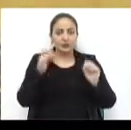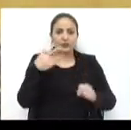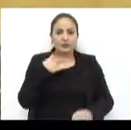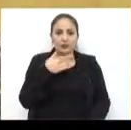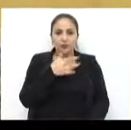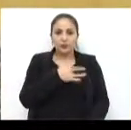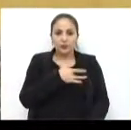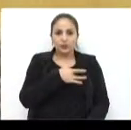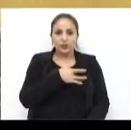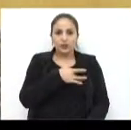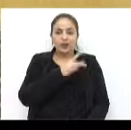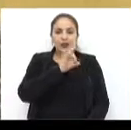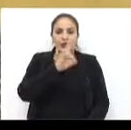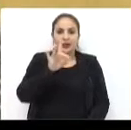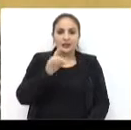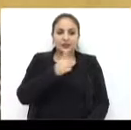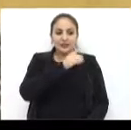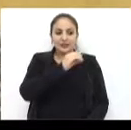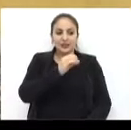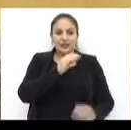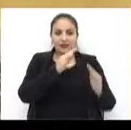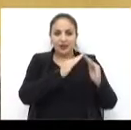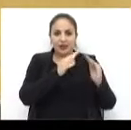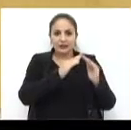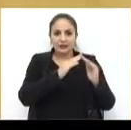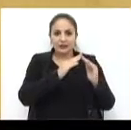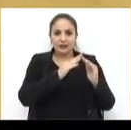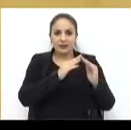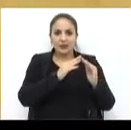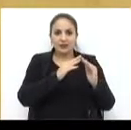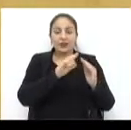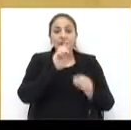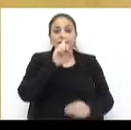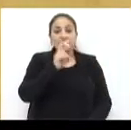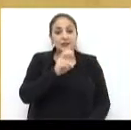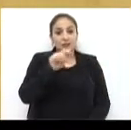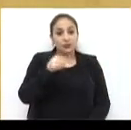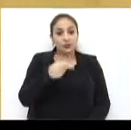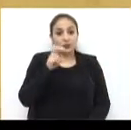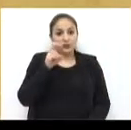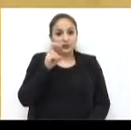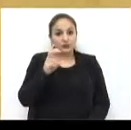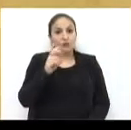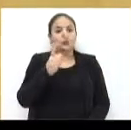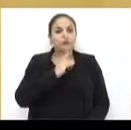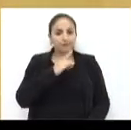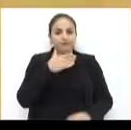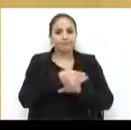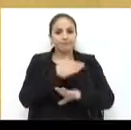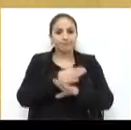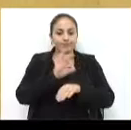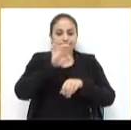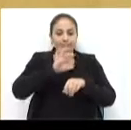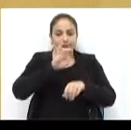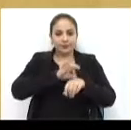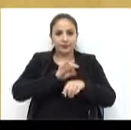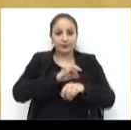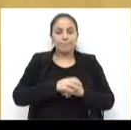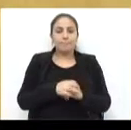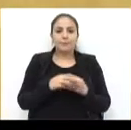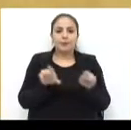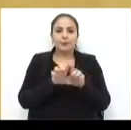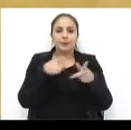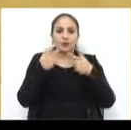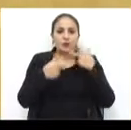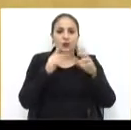da Saúde, a cada 100 casas visitadas, 5,5 têm a presença do Aedes aegypti. A pesquisa também apontou